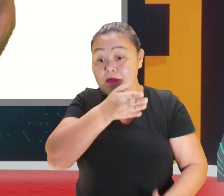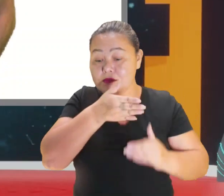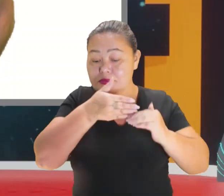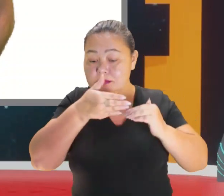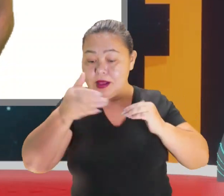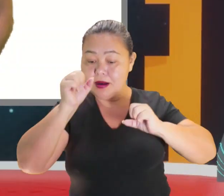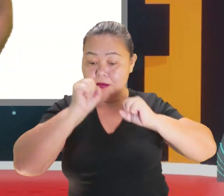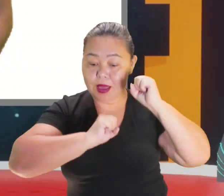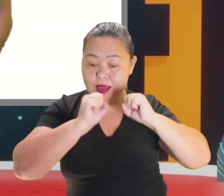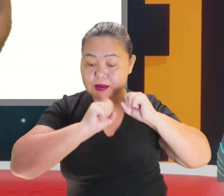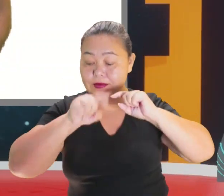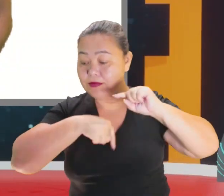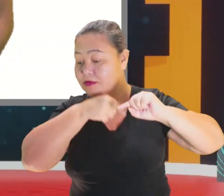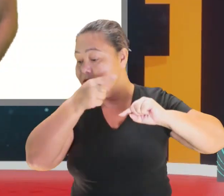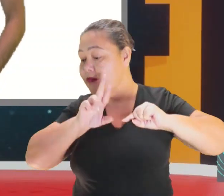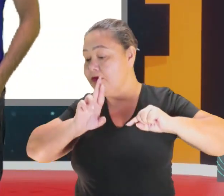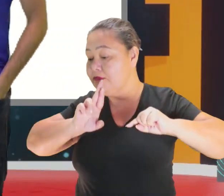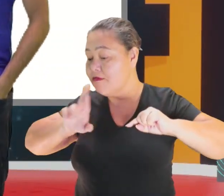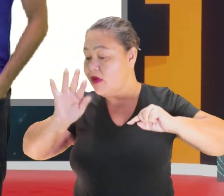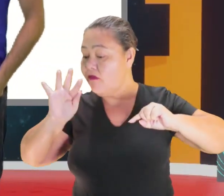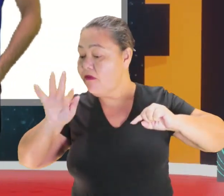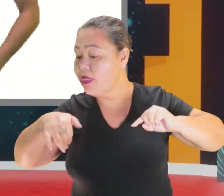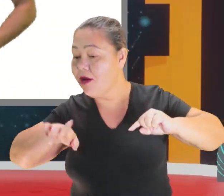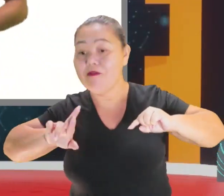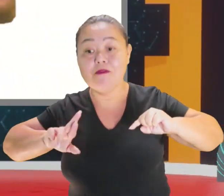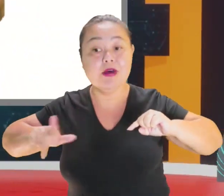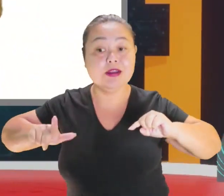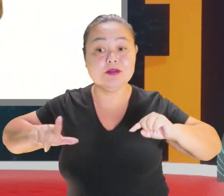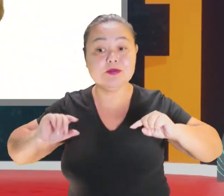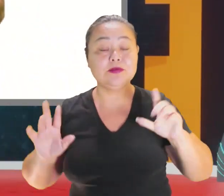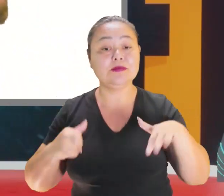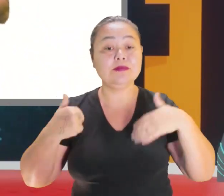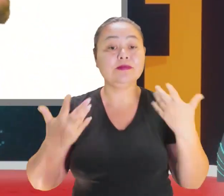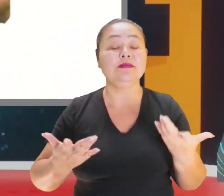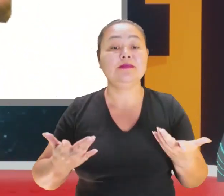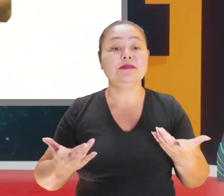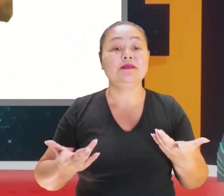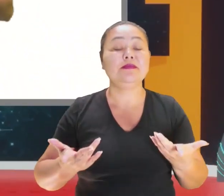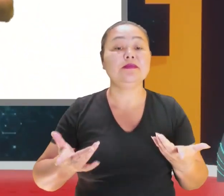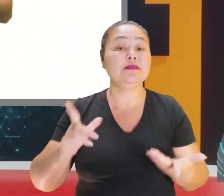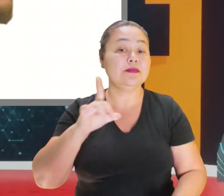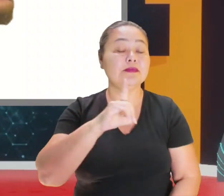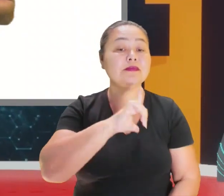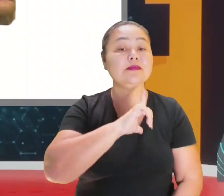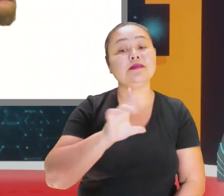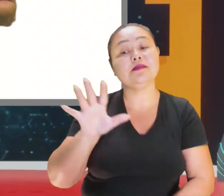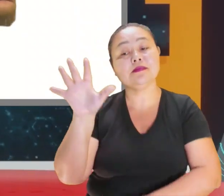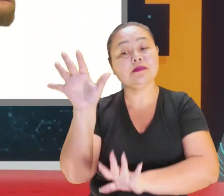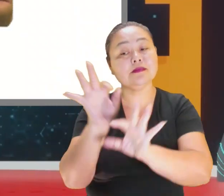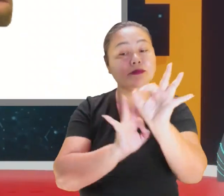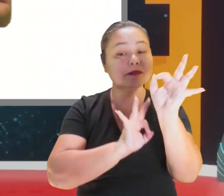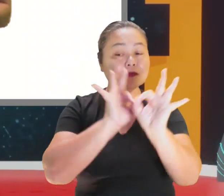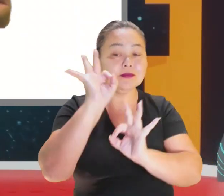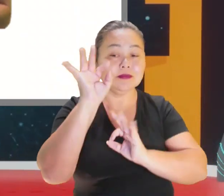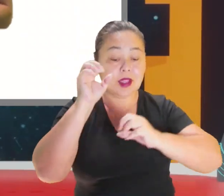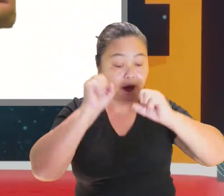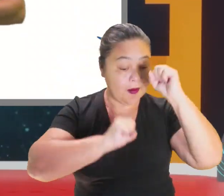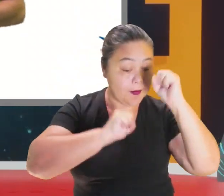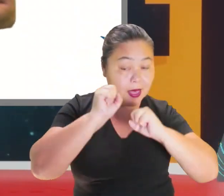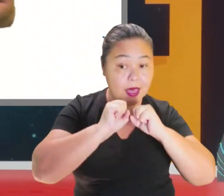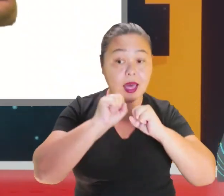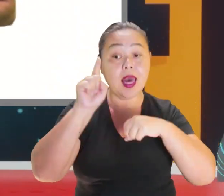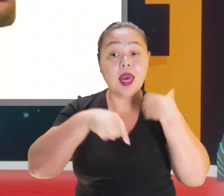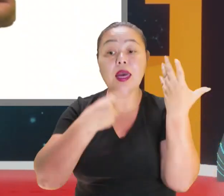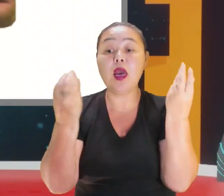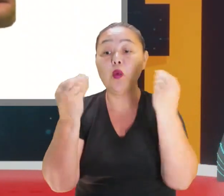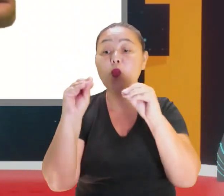O número que está entrando vai resultar um final diferente. Então quer dizer que quem vai programar a máquina é a